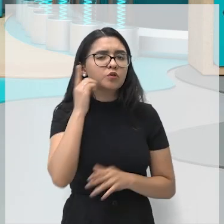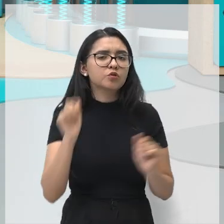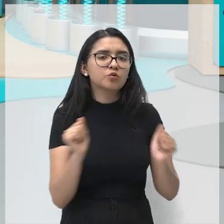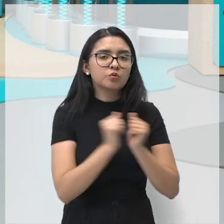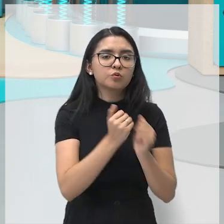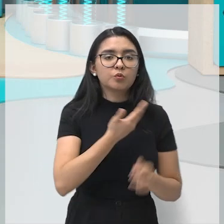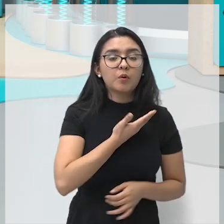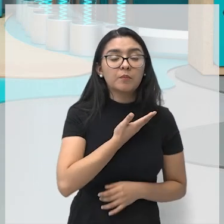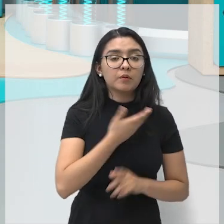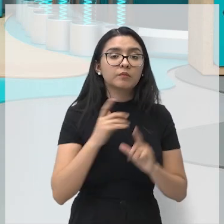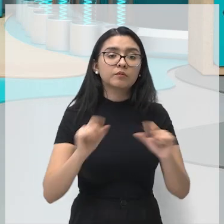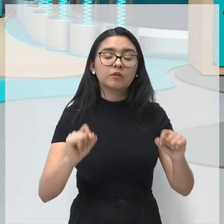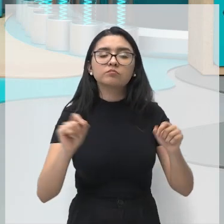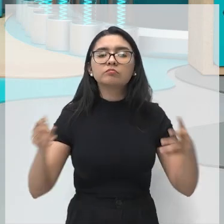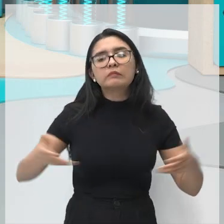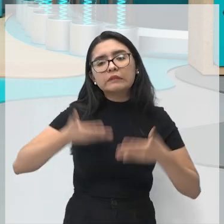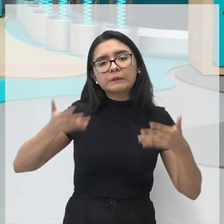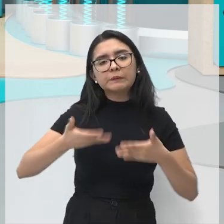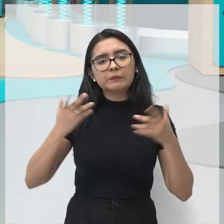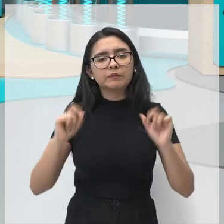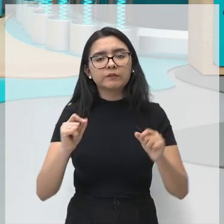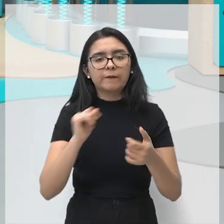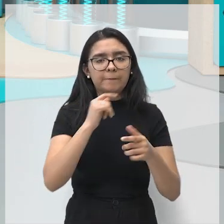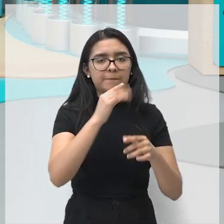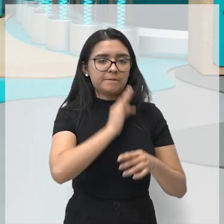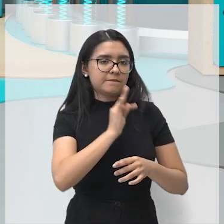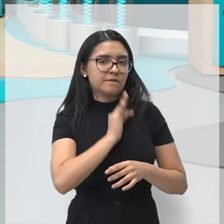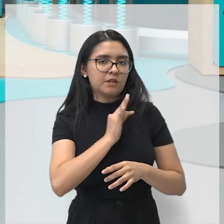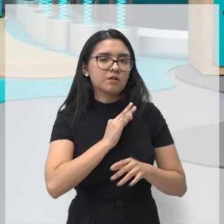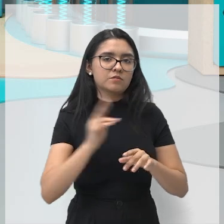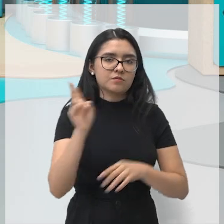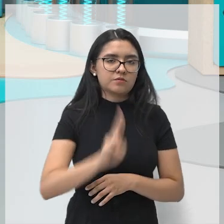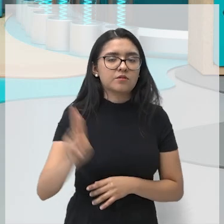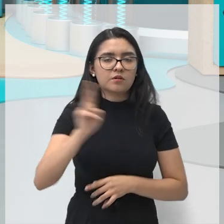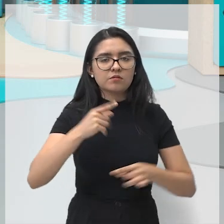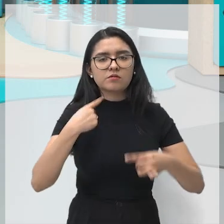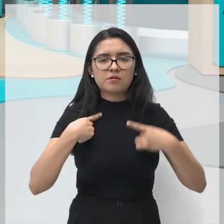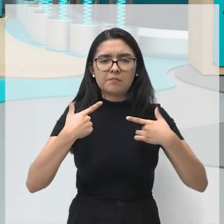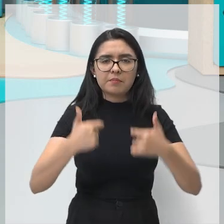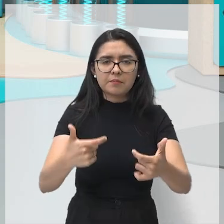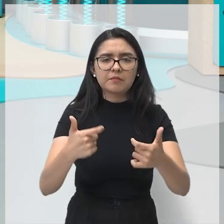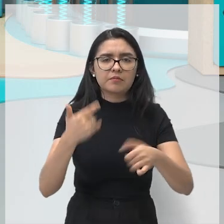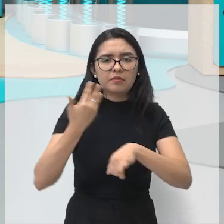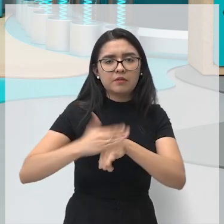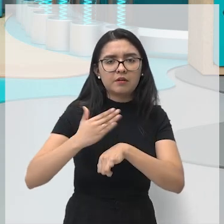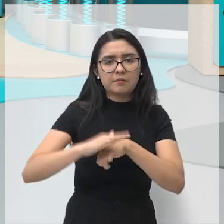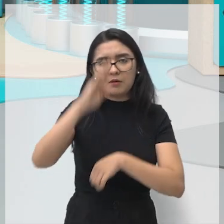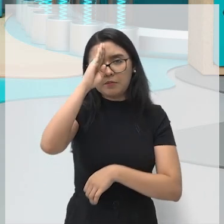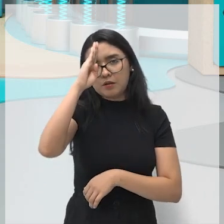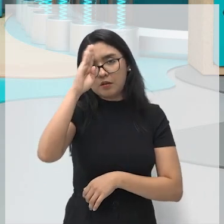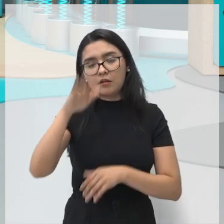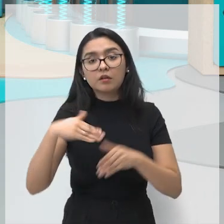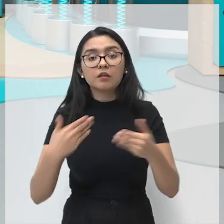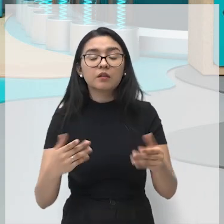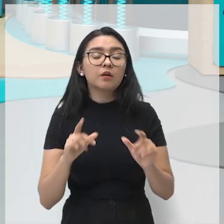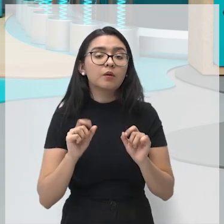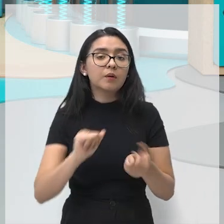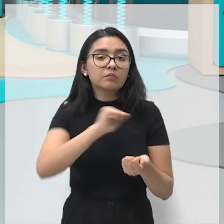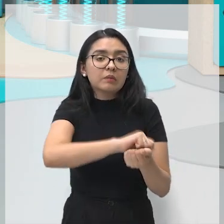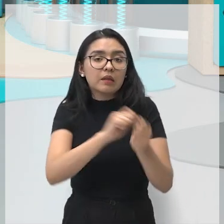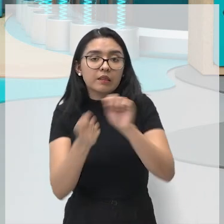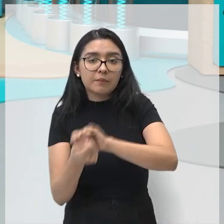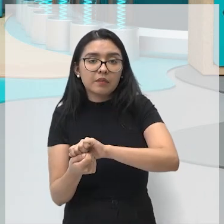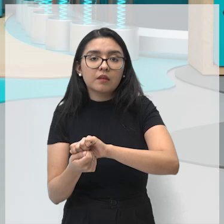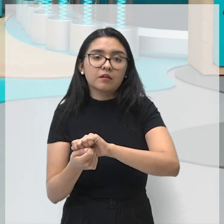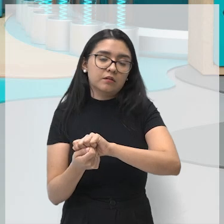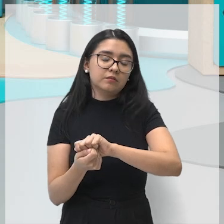com um amigo, se inspirou nessas técnicas, né, que eram usadas ali nos combates, nos treinamentos, e eles fizeram então uma